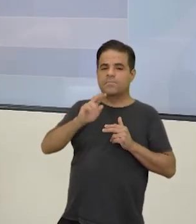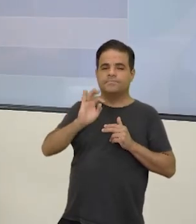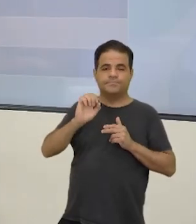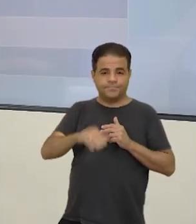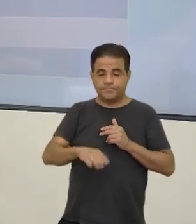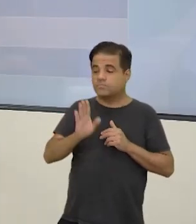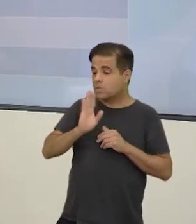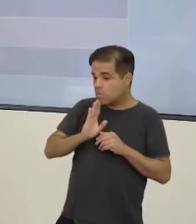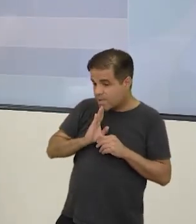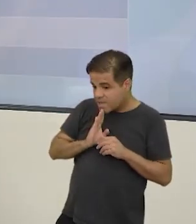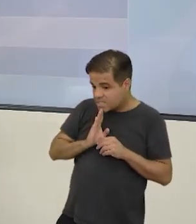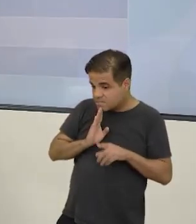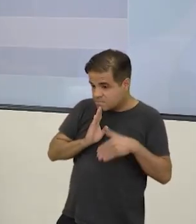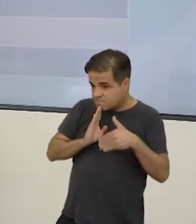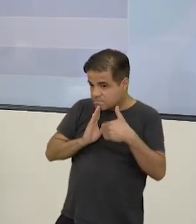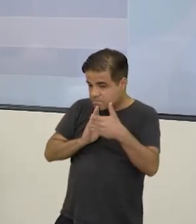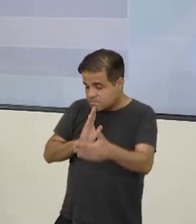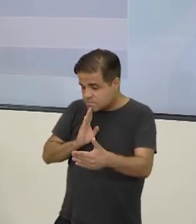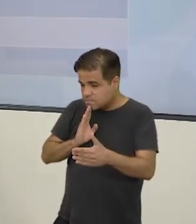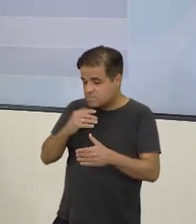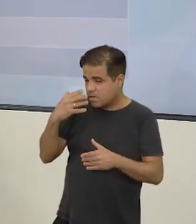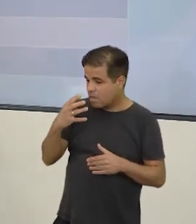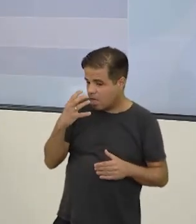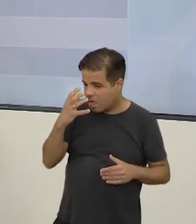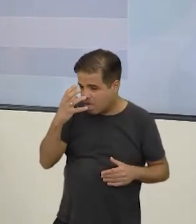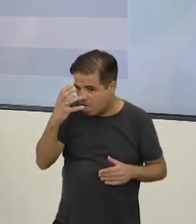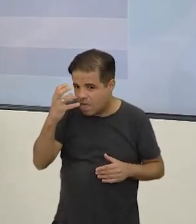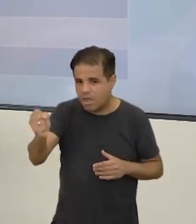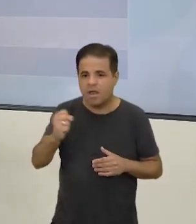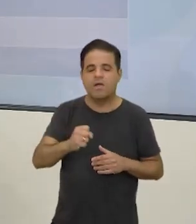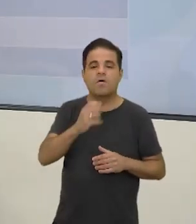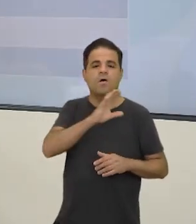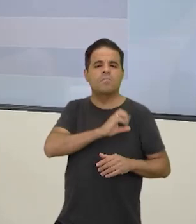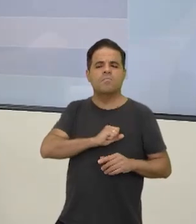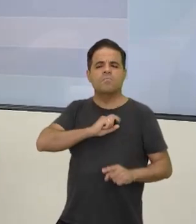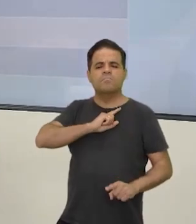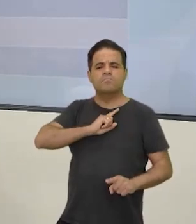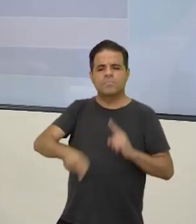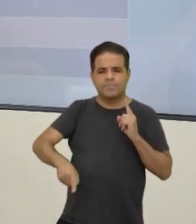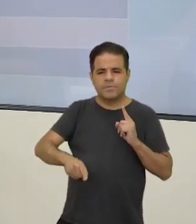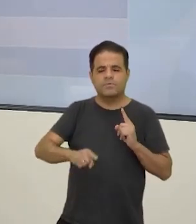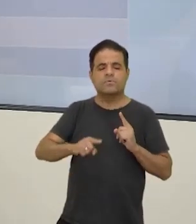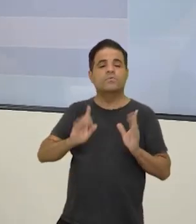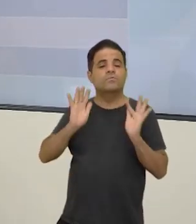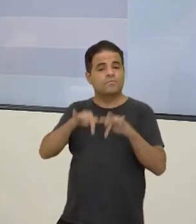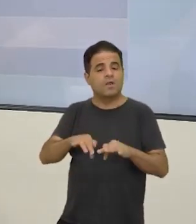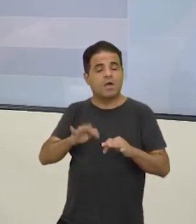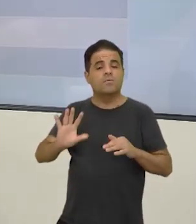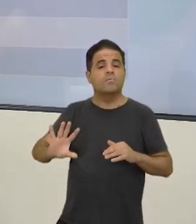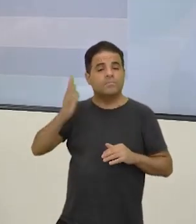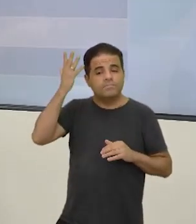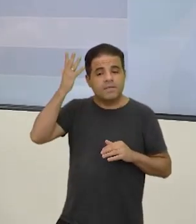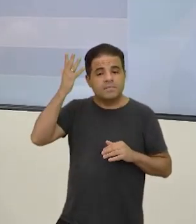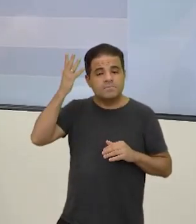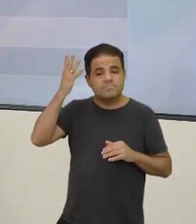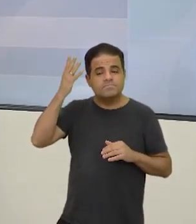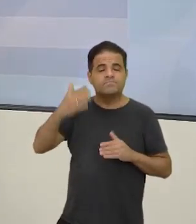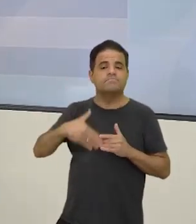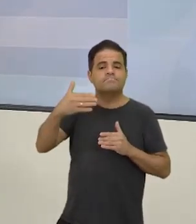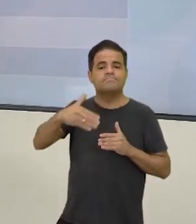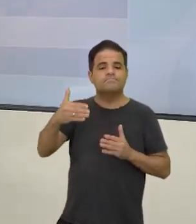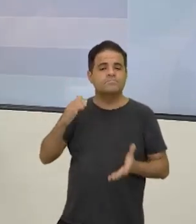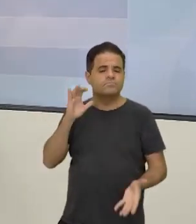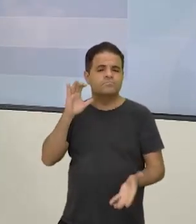conhece Iracema, que conhece Martim, que conhece Iracema, que se apaixonam, e um amor proibido, e no final eles acabam